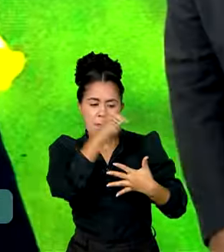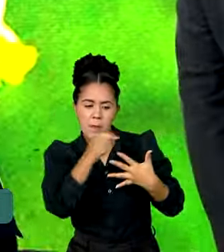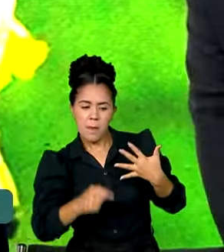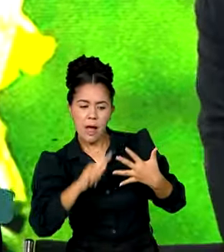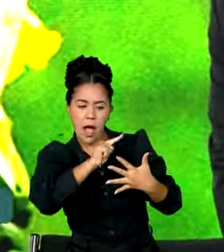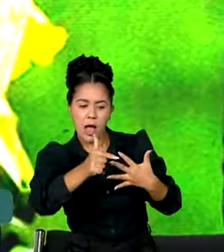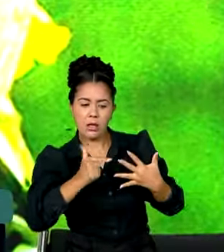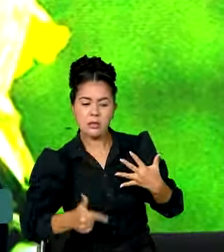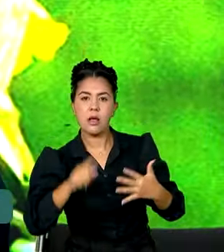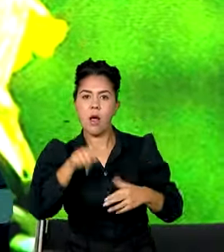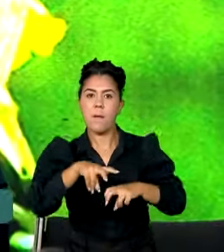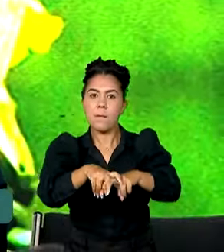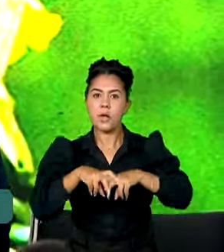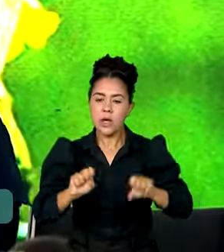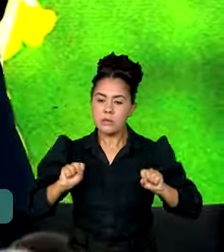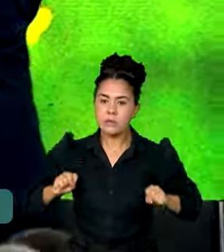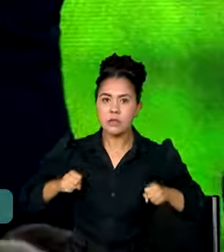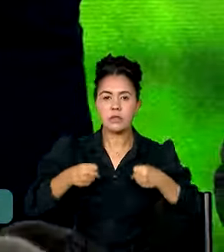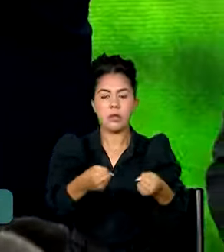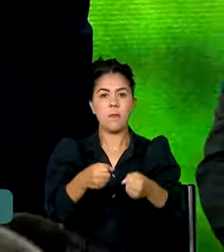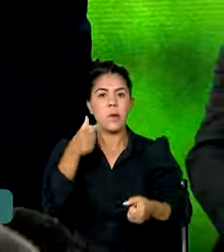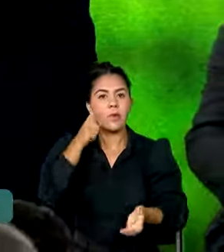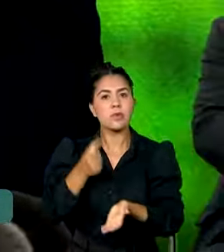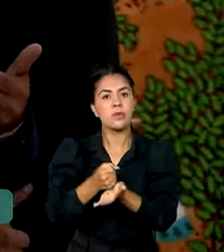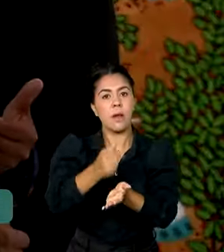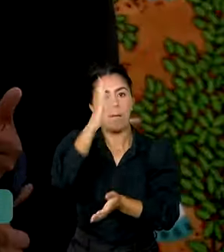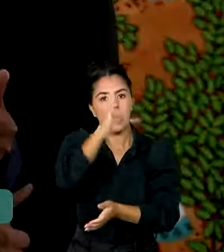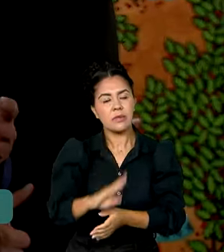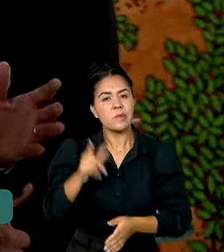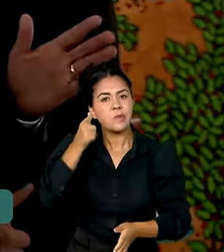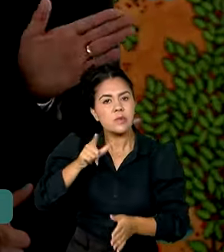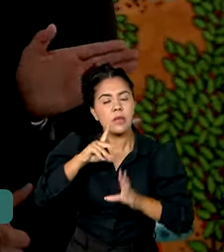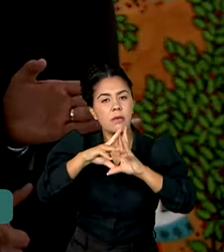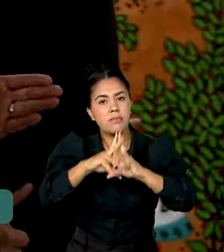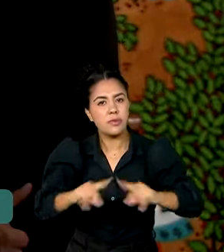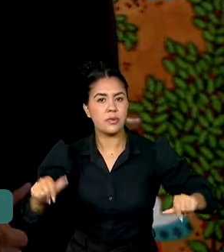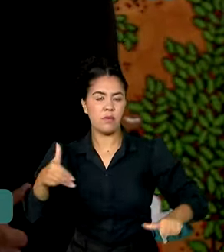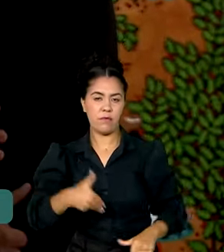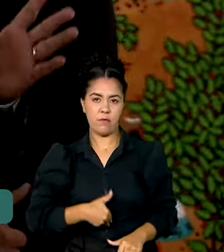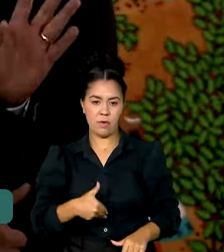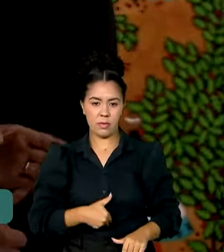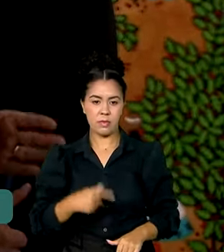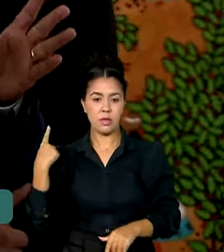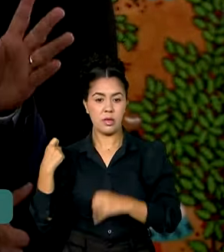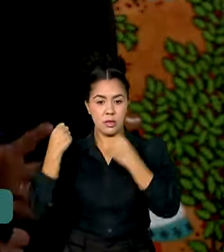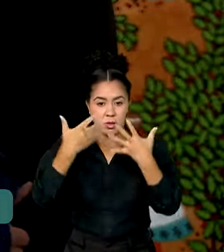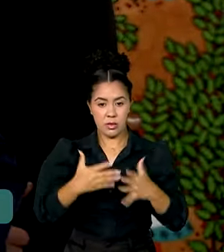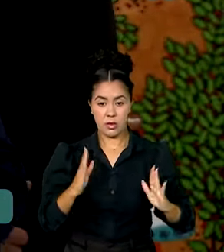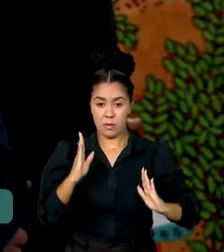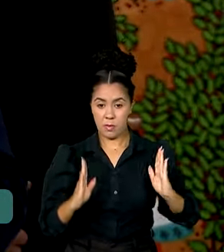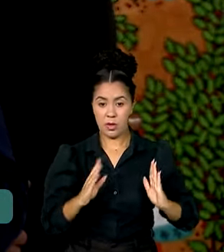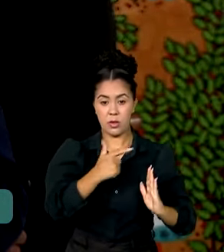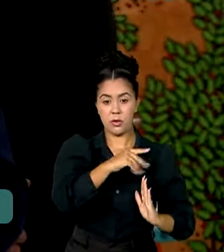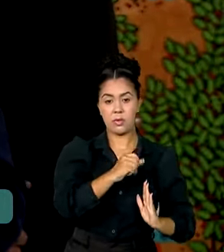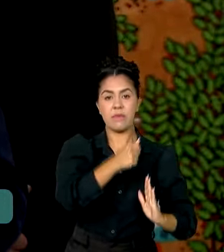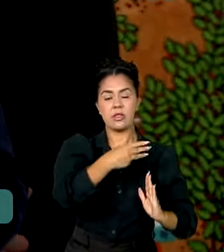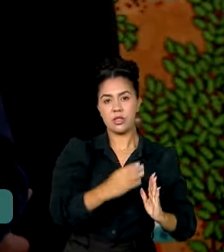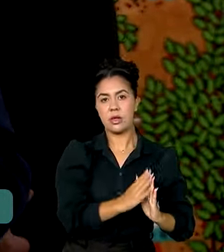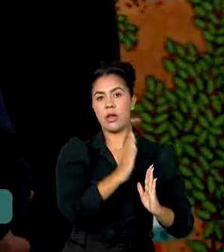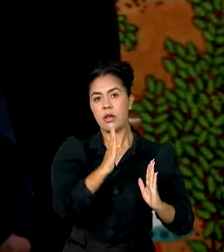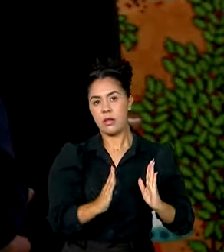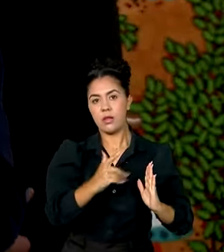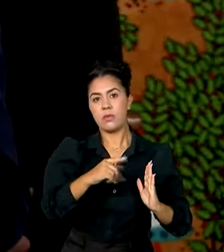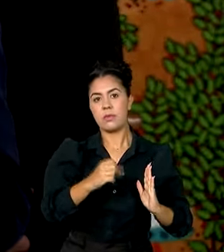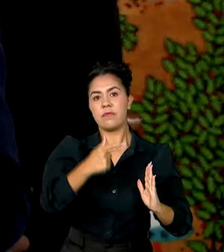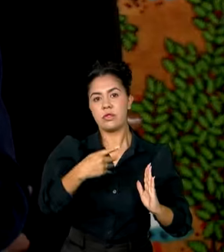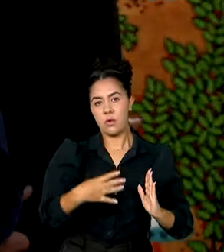um esforço maior para tirar o Brasil do mapa da fome é possível no triênio 23 24 25